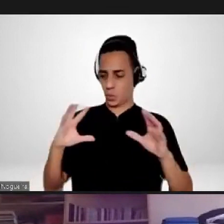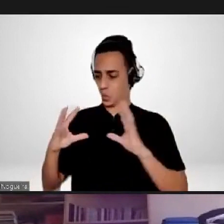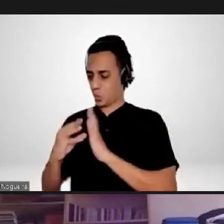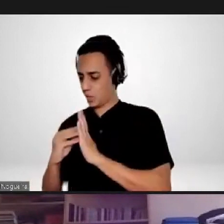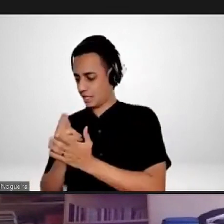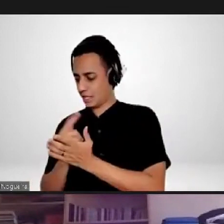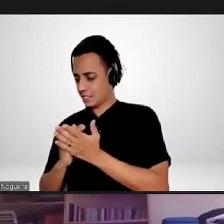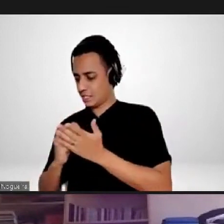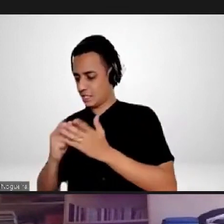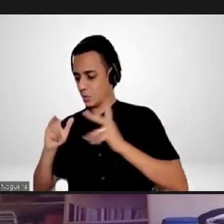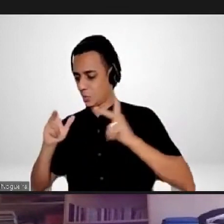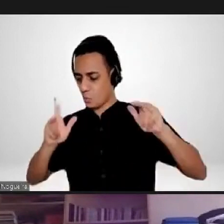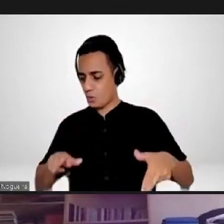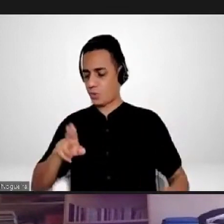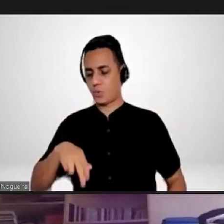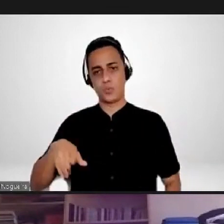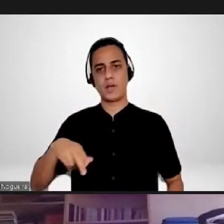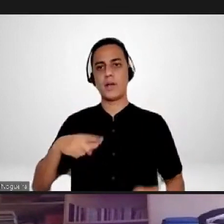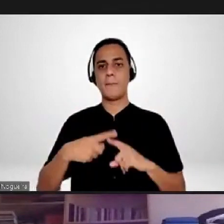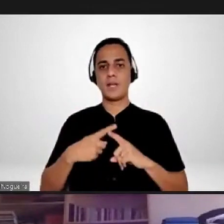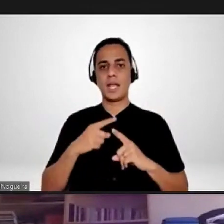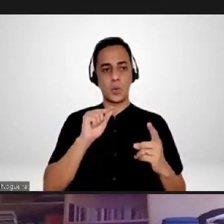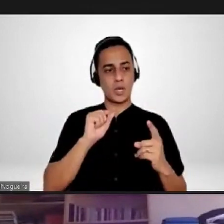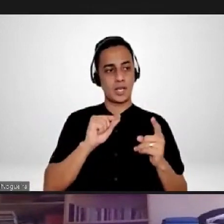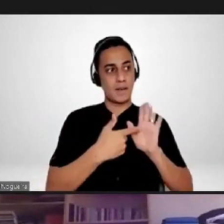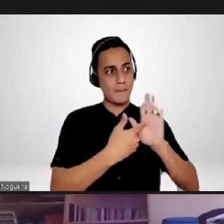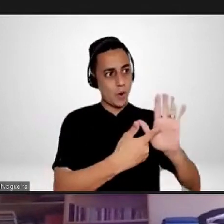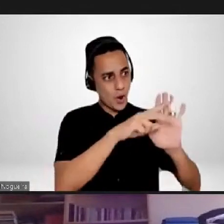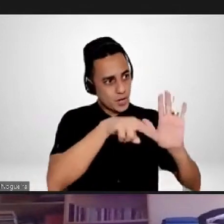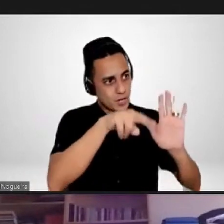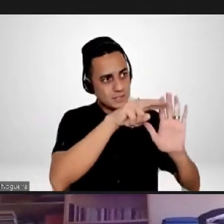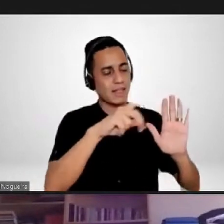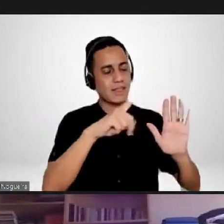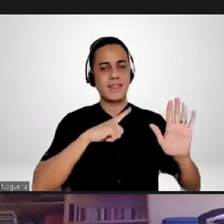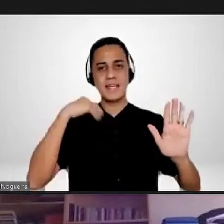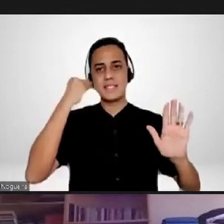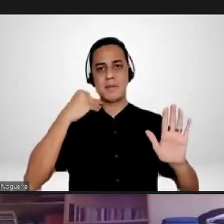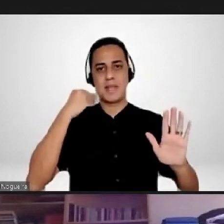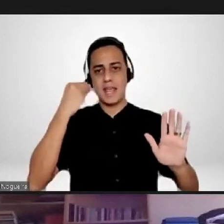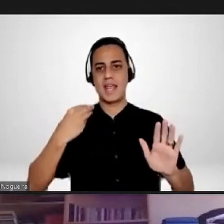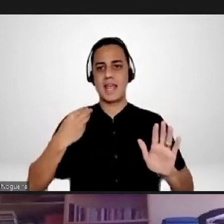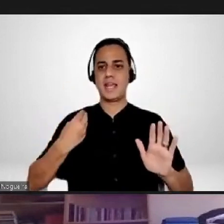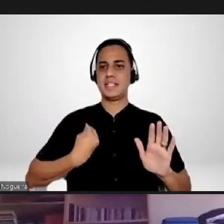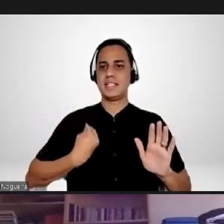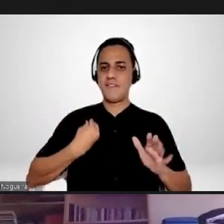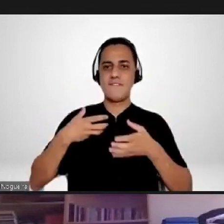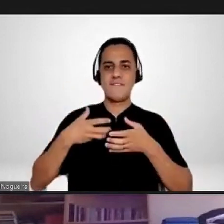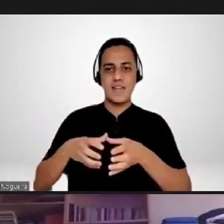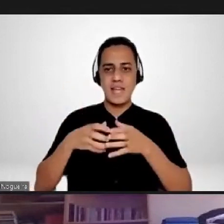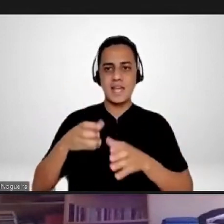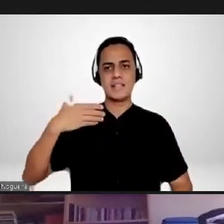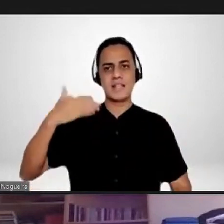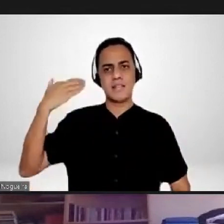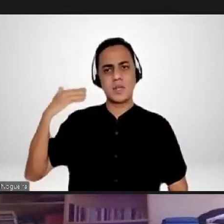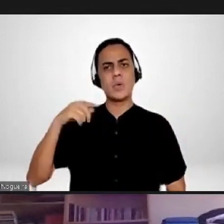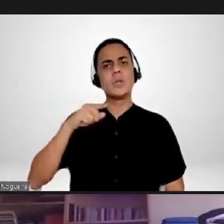que é visto se mescla às impressões e vivências anteriores. O que você pensa disso?